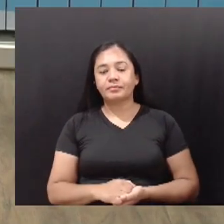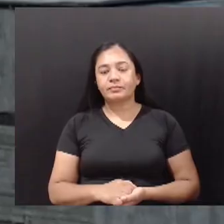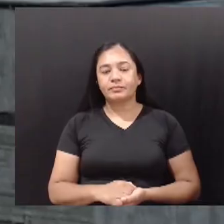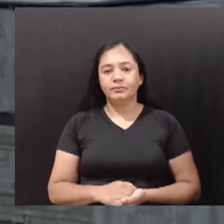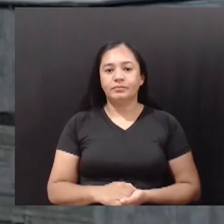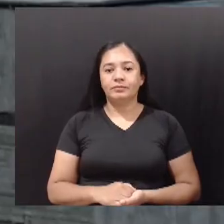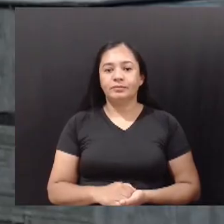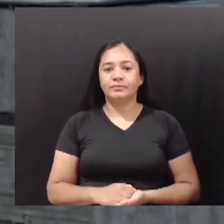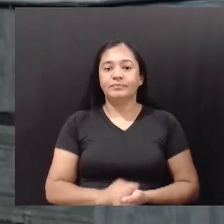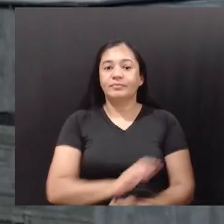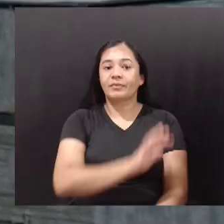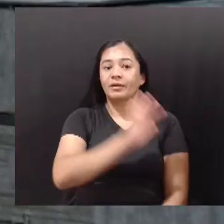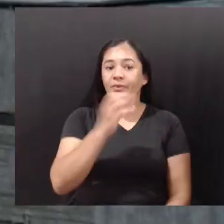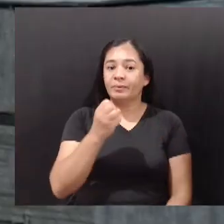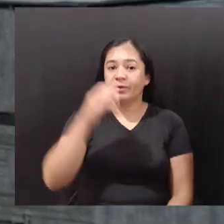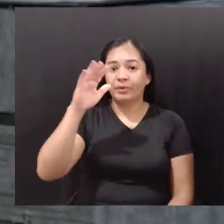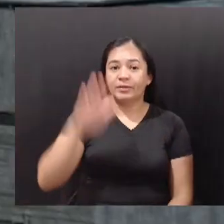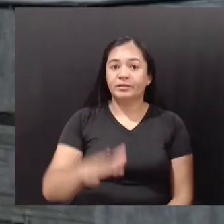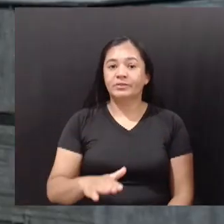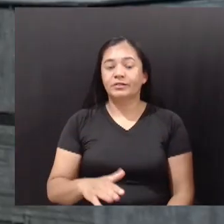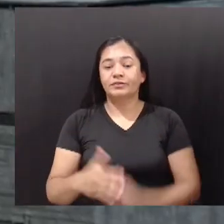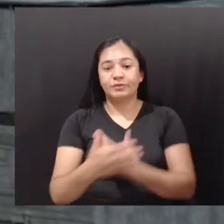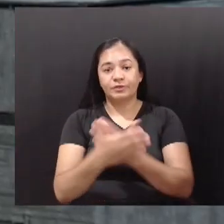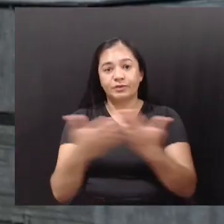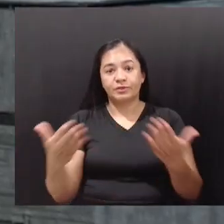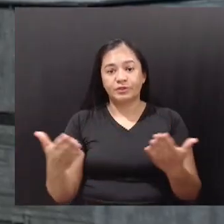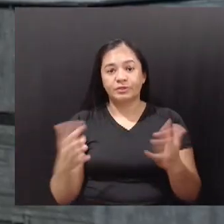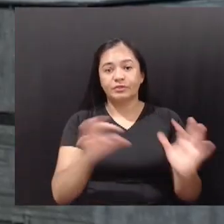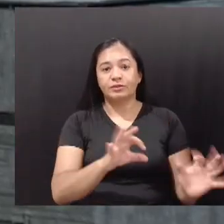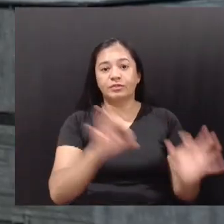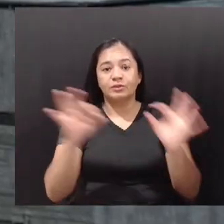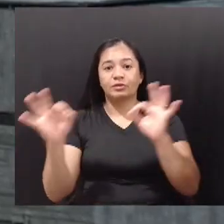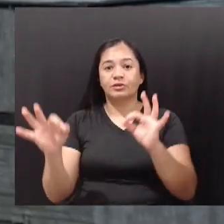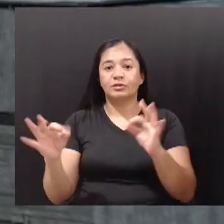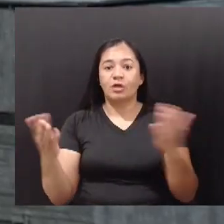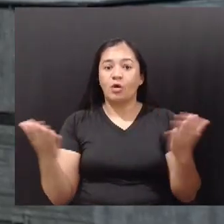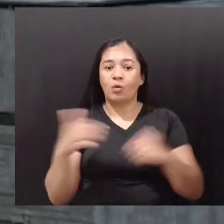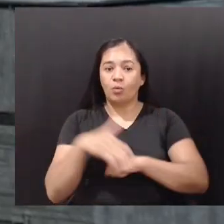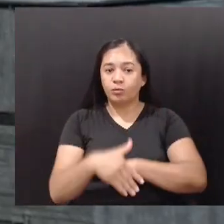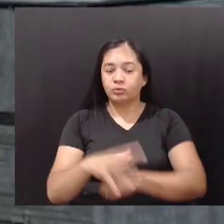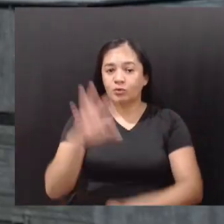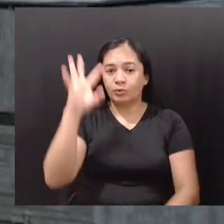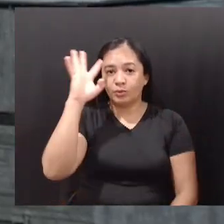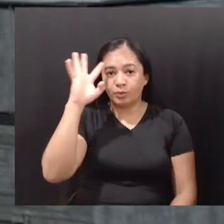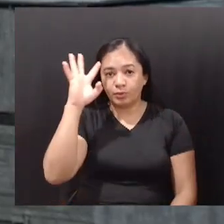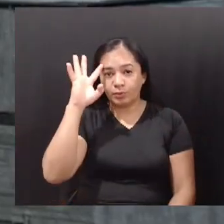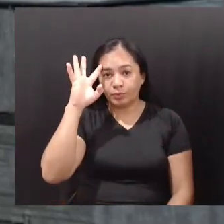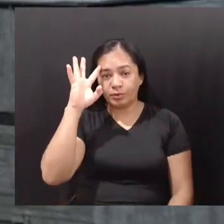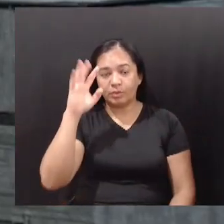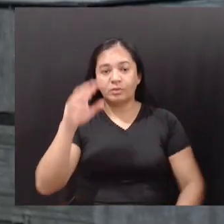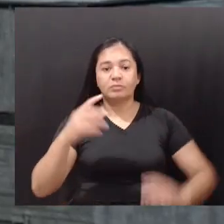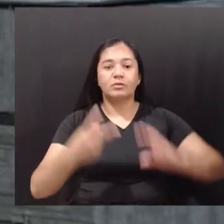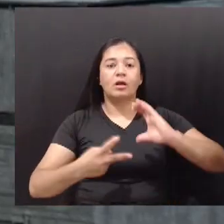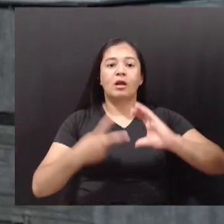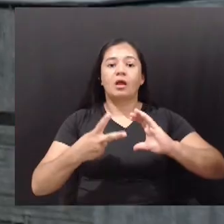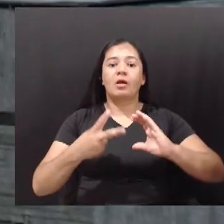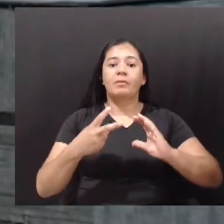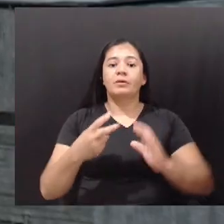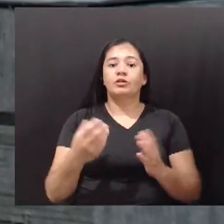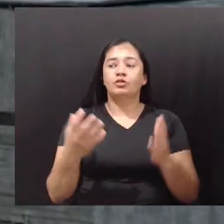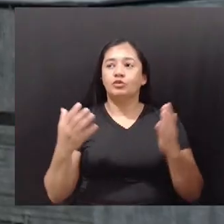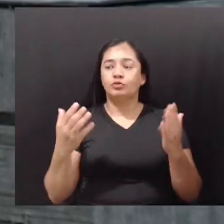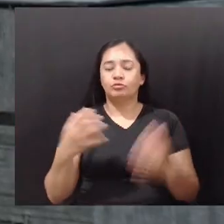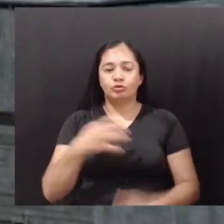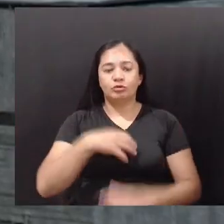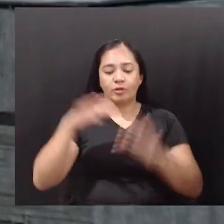Boa tarde, Gabriel. Boa tarde a você que nos assiste. Na noite desta quarta-feira, a Câmara aprovou de forma definitiva